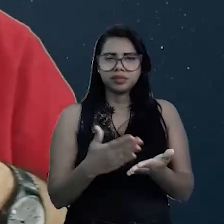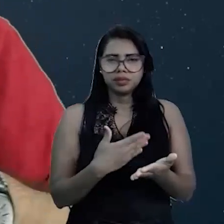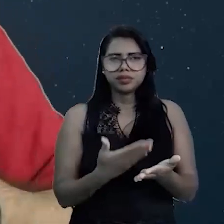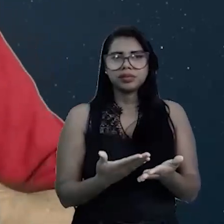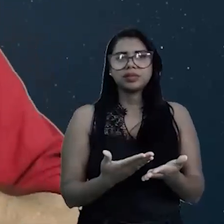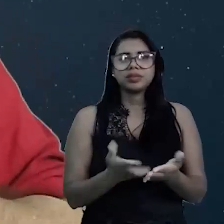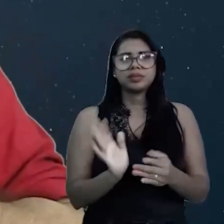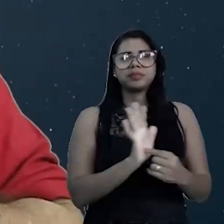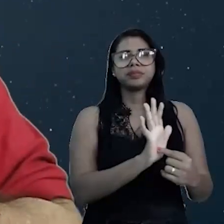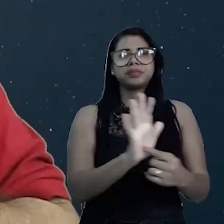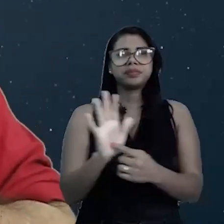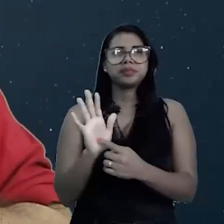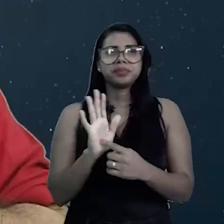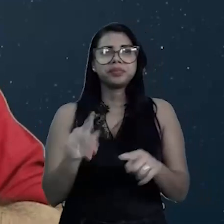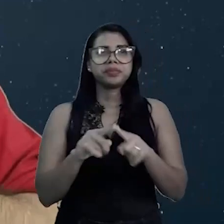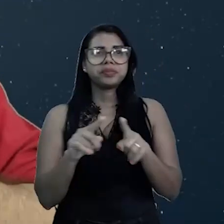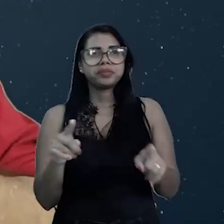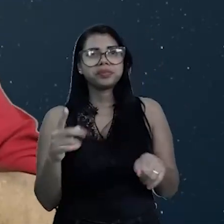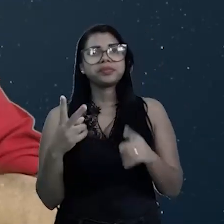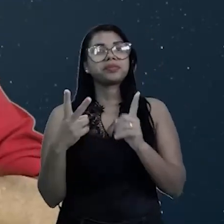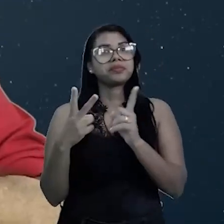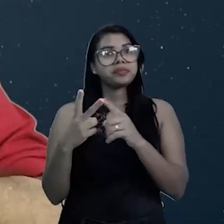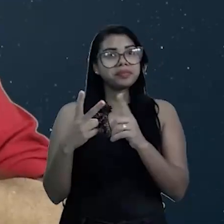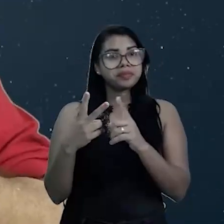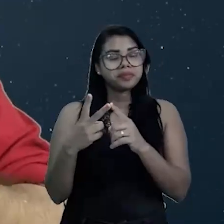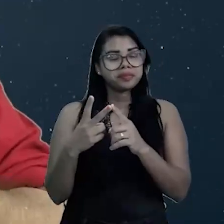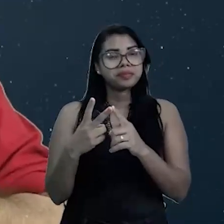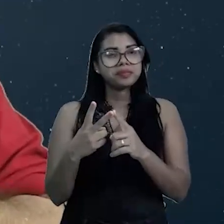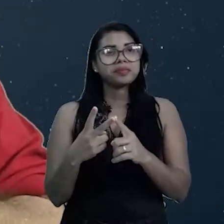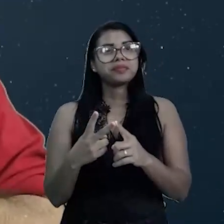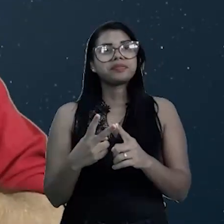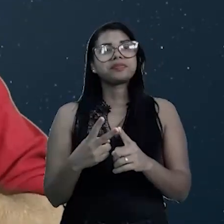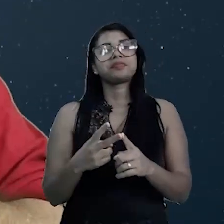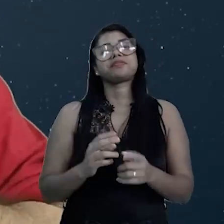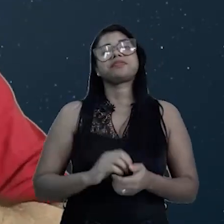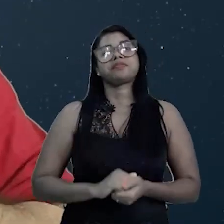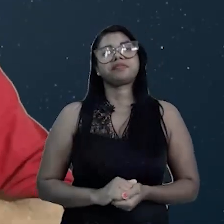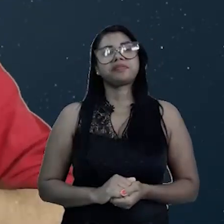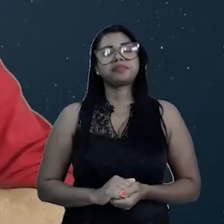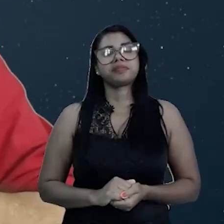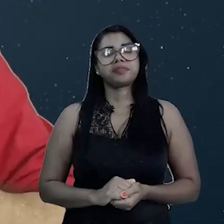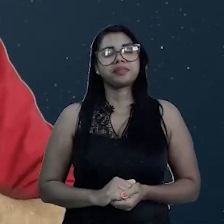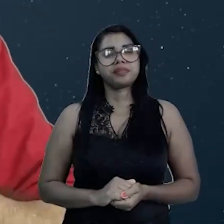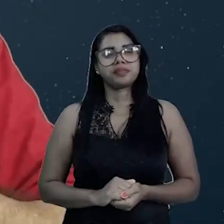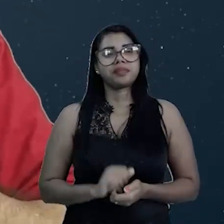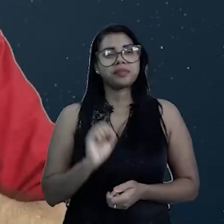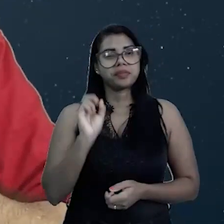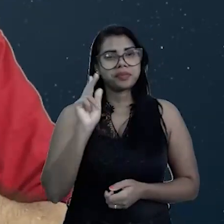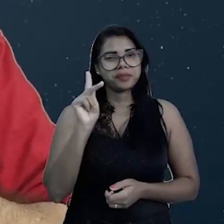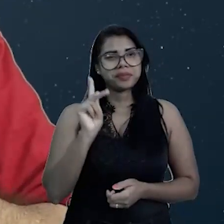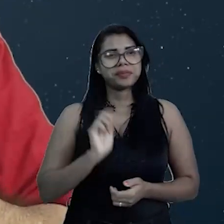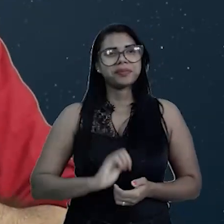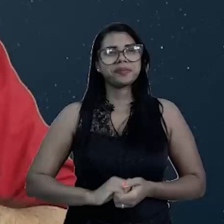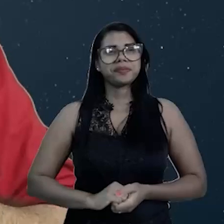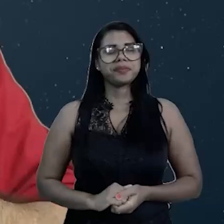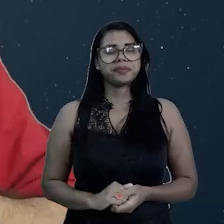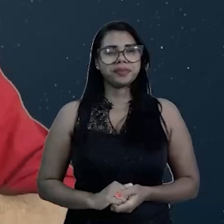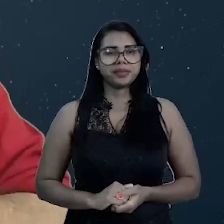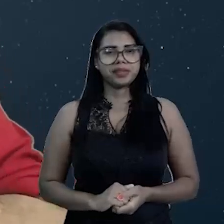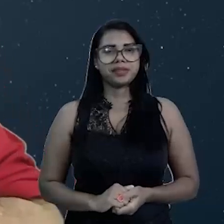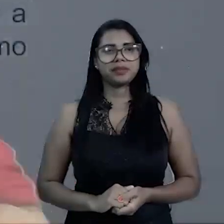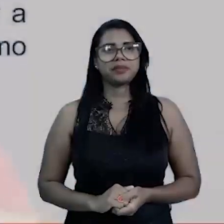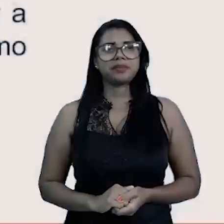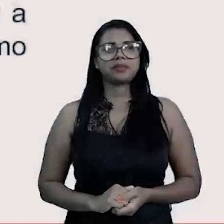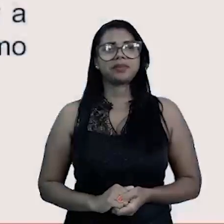na segunda ficou lá suprimido. A omissão. Ok? Então, isso é chamado de elipse. Dá uma olhada